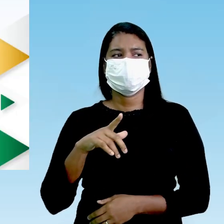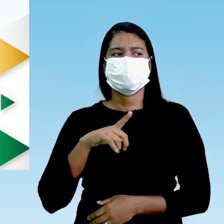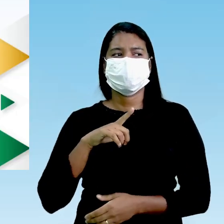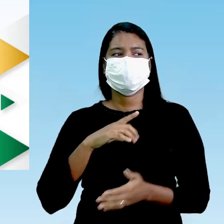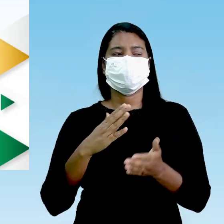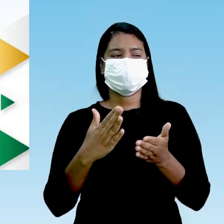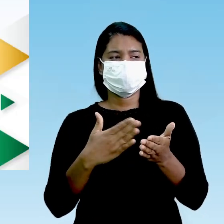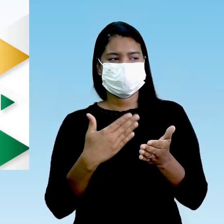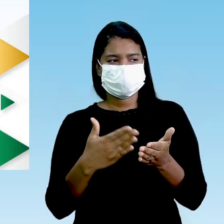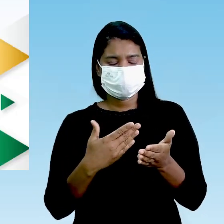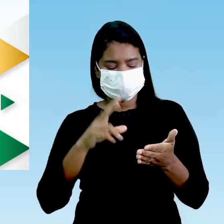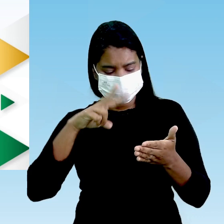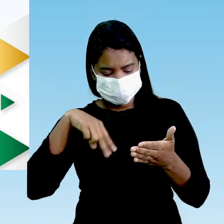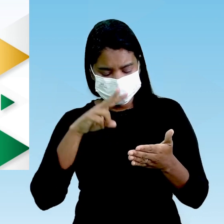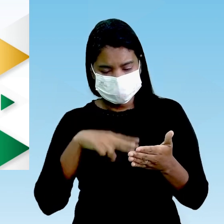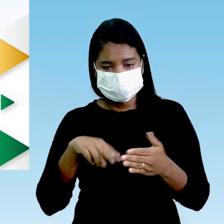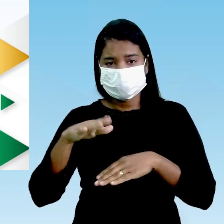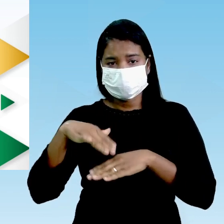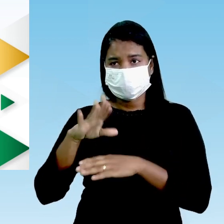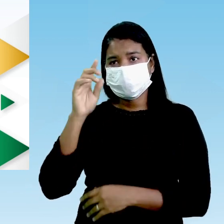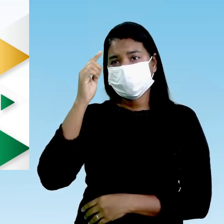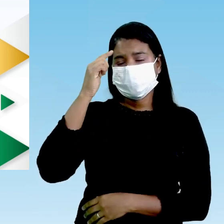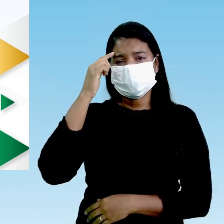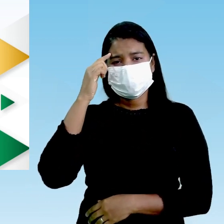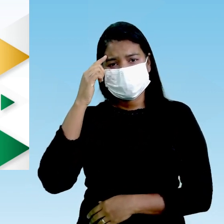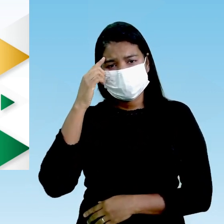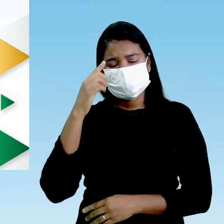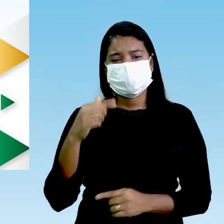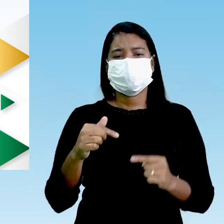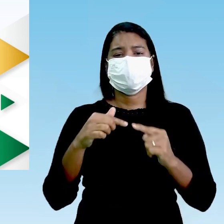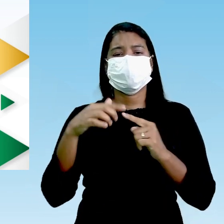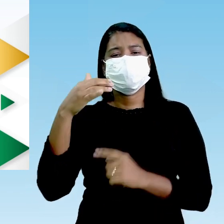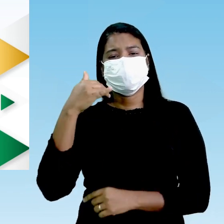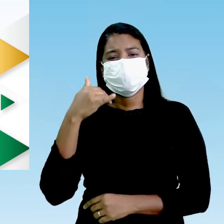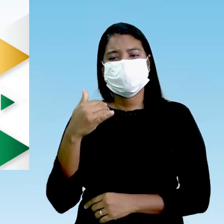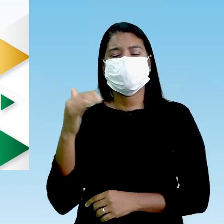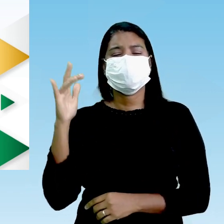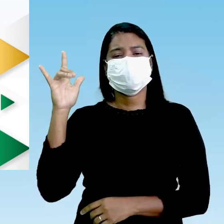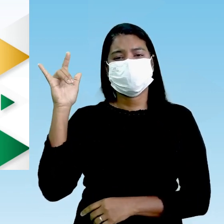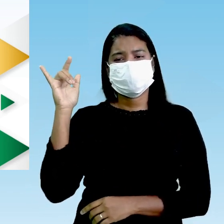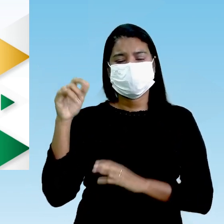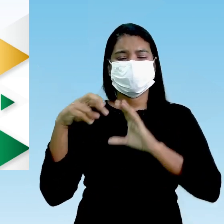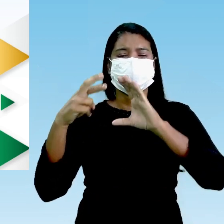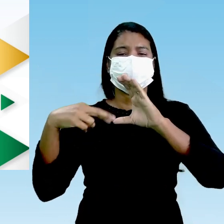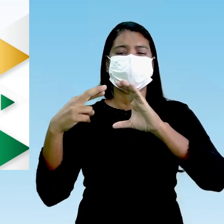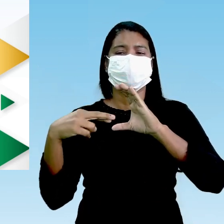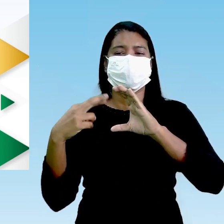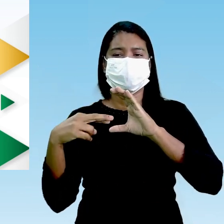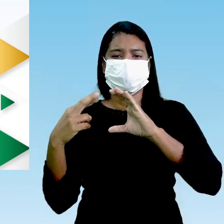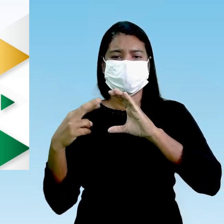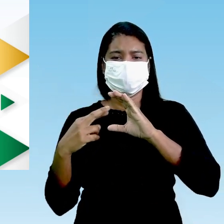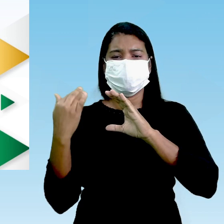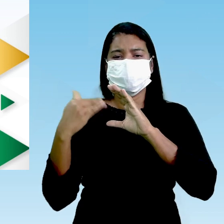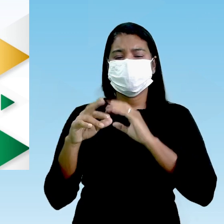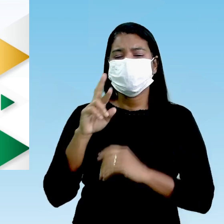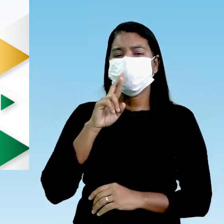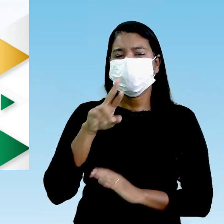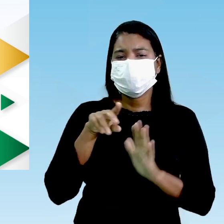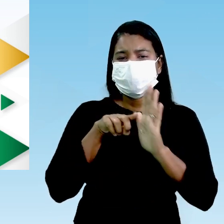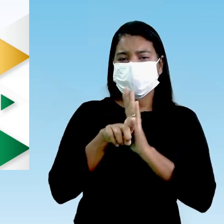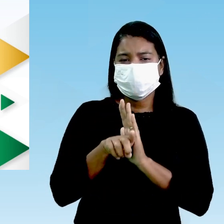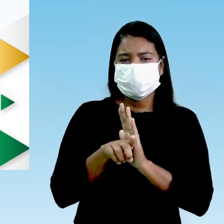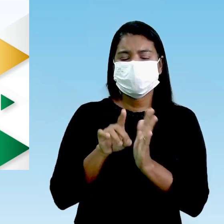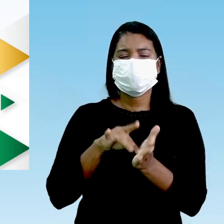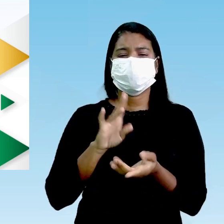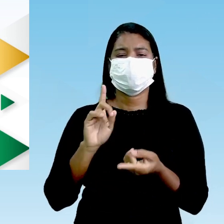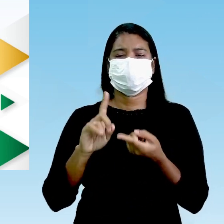livro didático. Se tiver mais dúvidas ainda, entre em contato conosco no nosso Instagram, Robertão da Transmissão, tudo junto sem acento. Manda pra gente